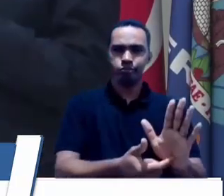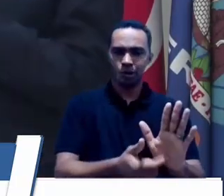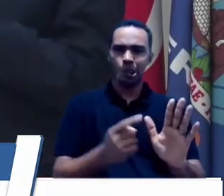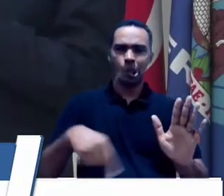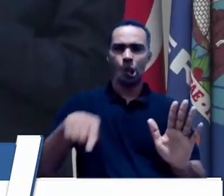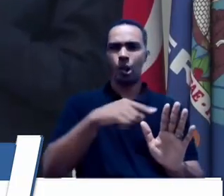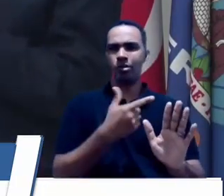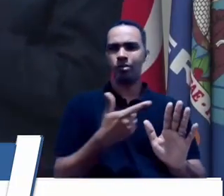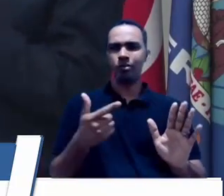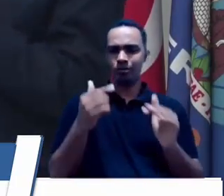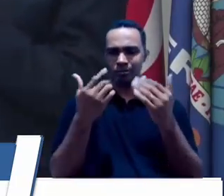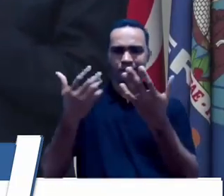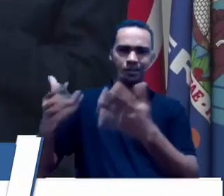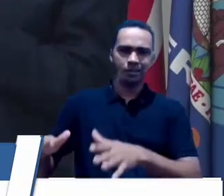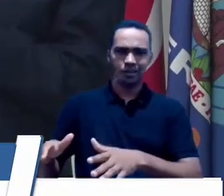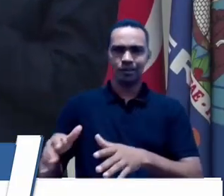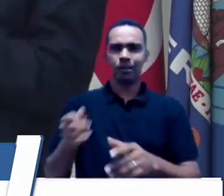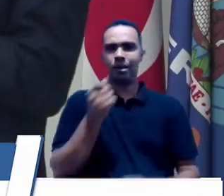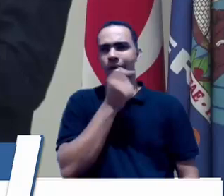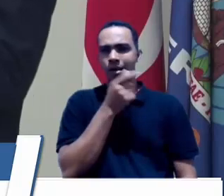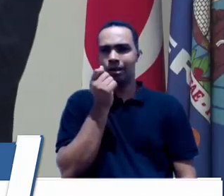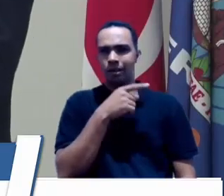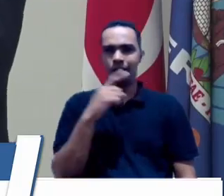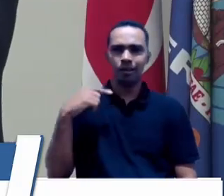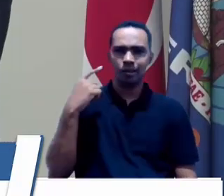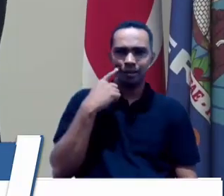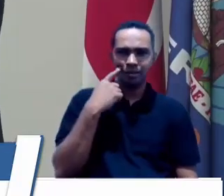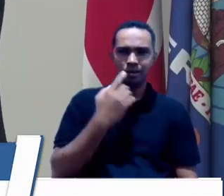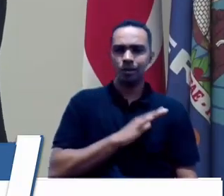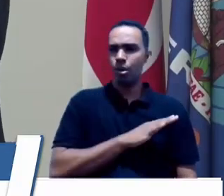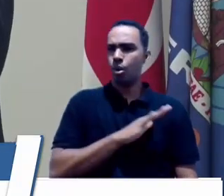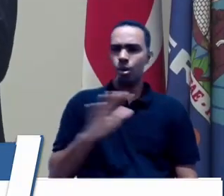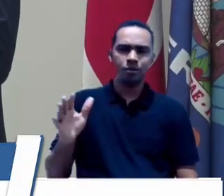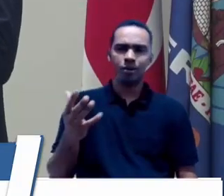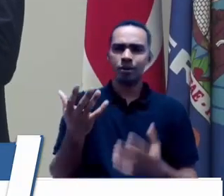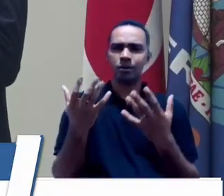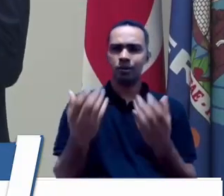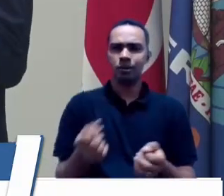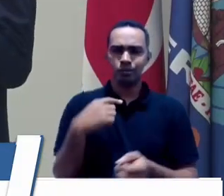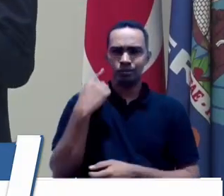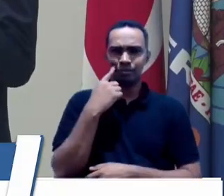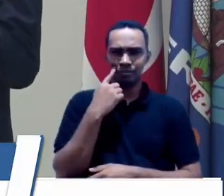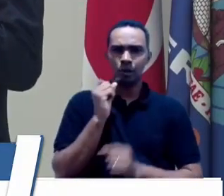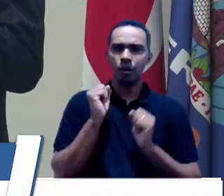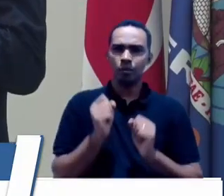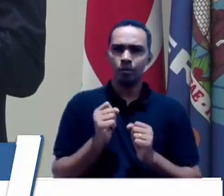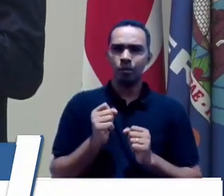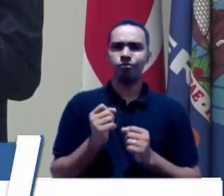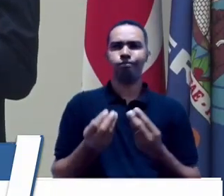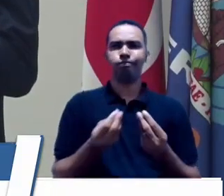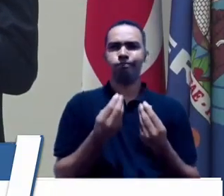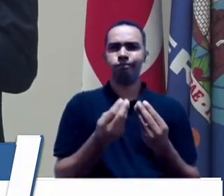tolerar essas piadas de advogado. Nós não vamos tolerar que o advogado seja algo que não cumpra aquilo que